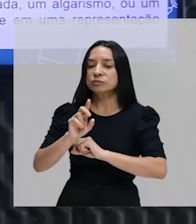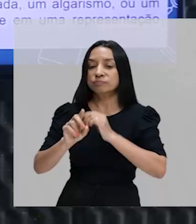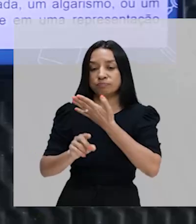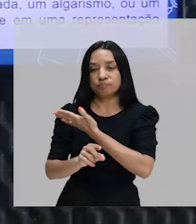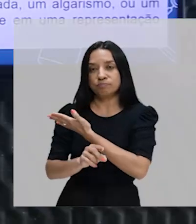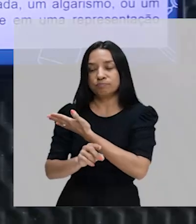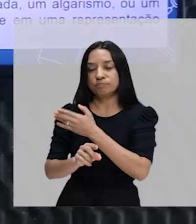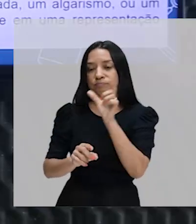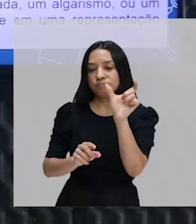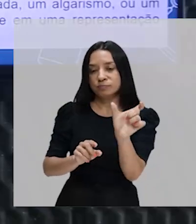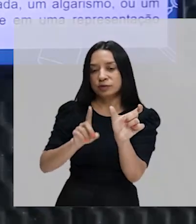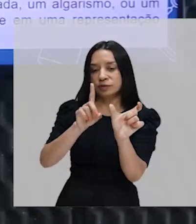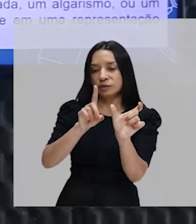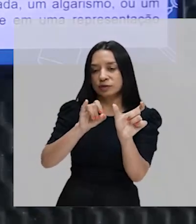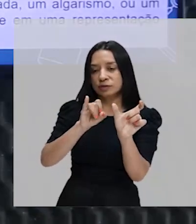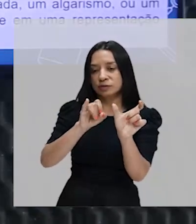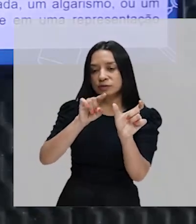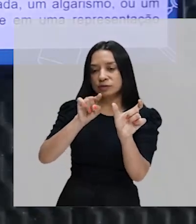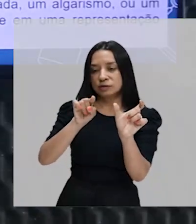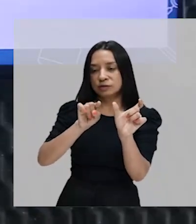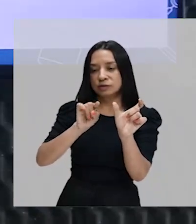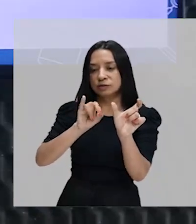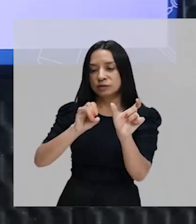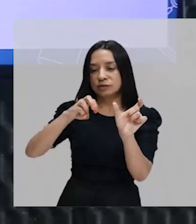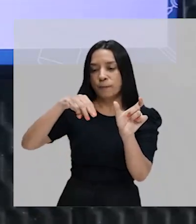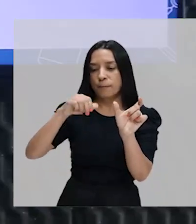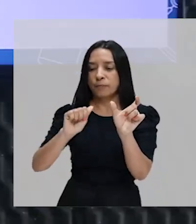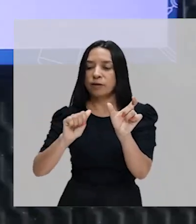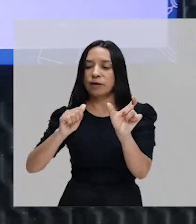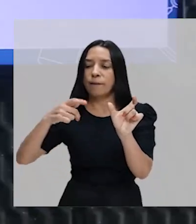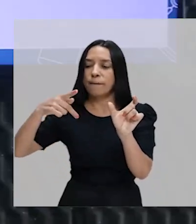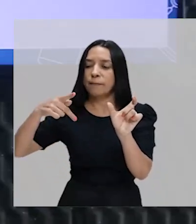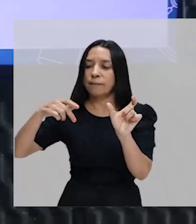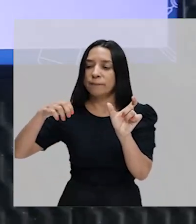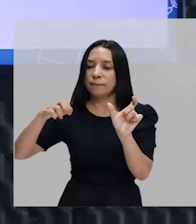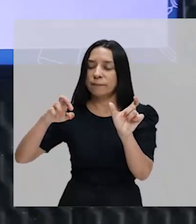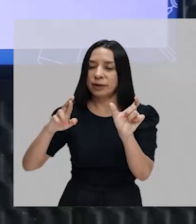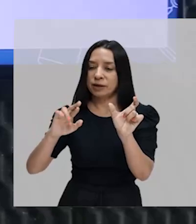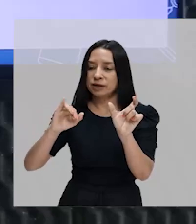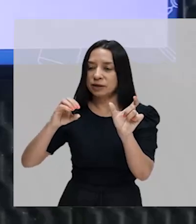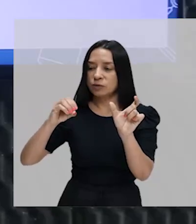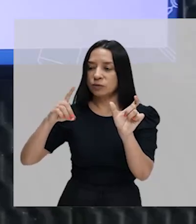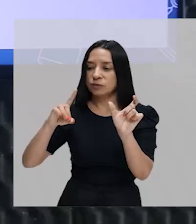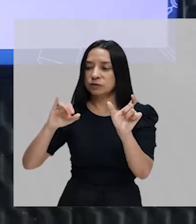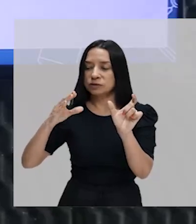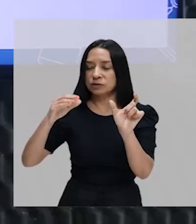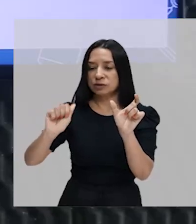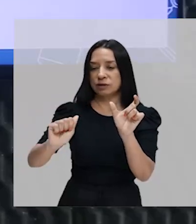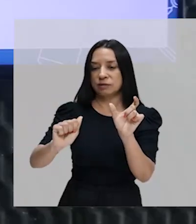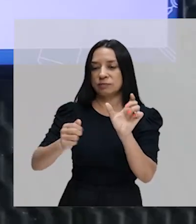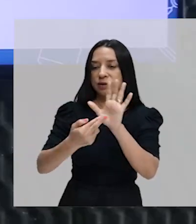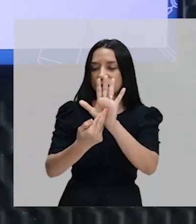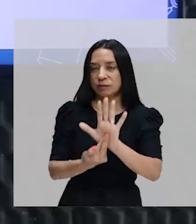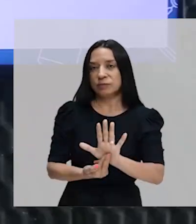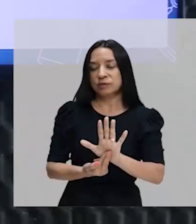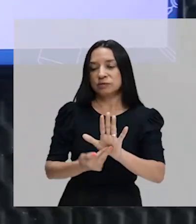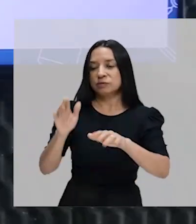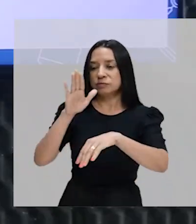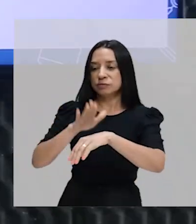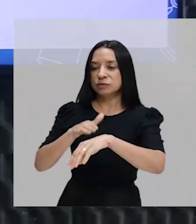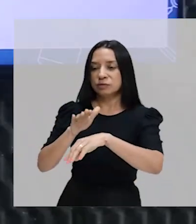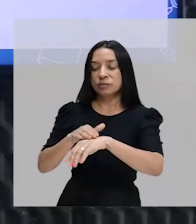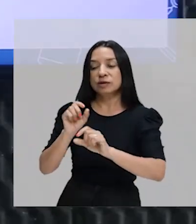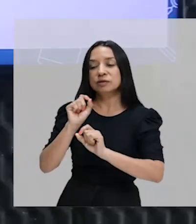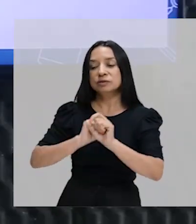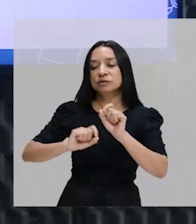dízima periódica. Tá? No caso aqui, essas representações, elas são chamadas oficialmente agora, né,